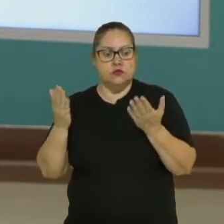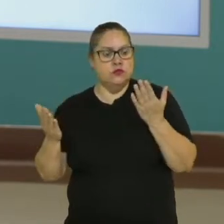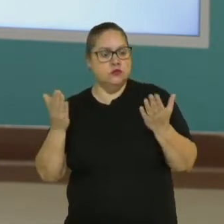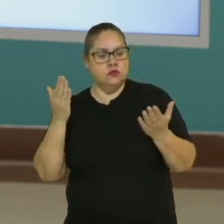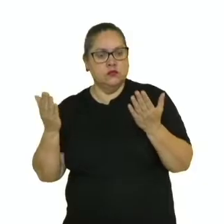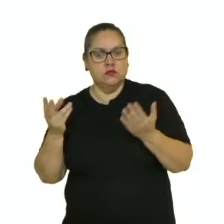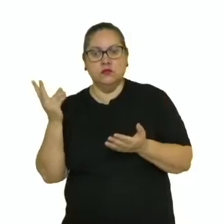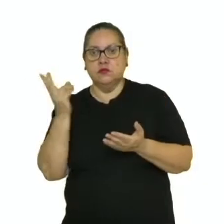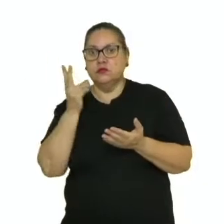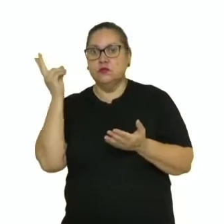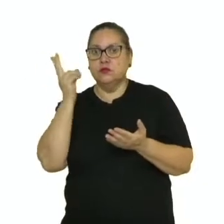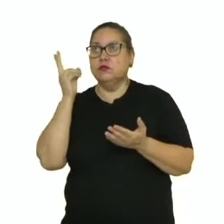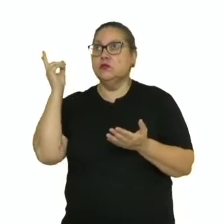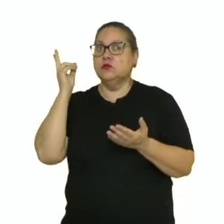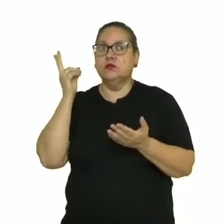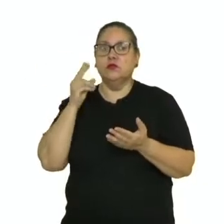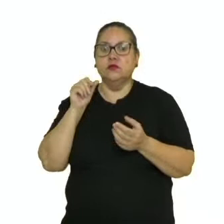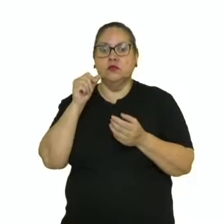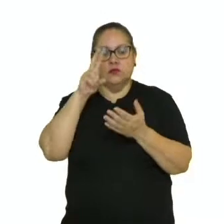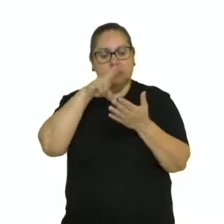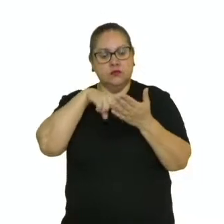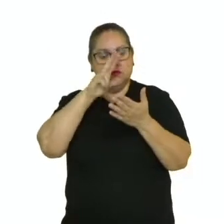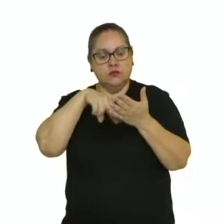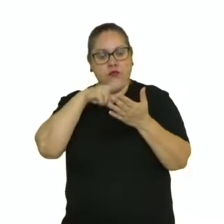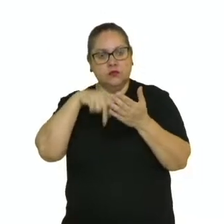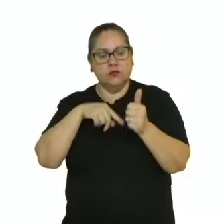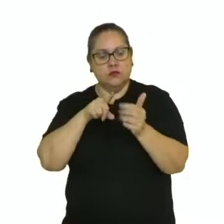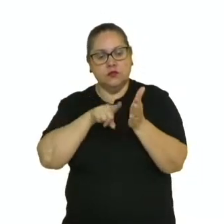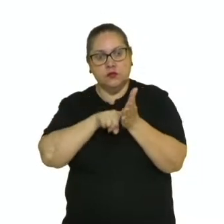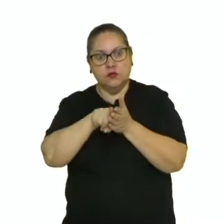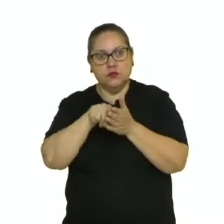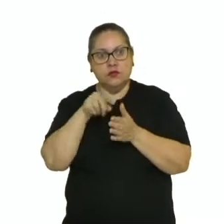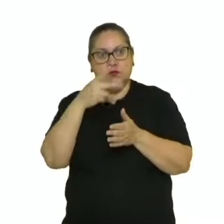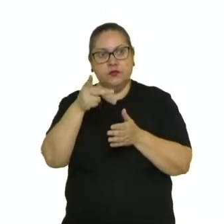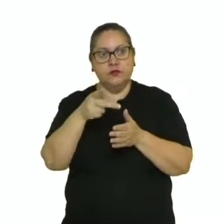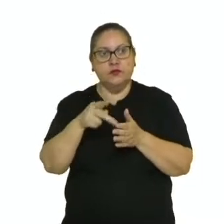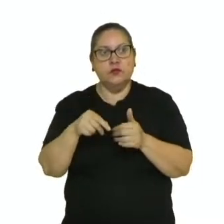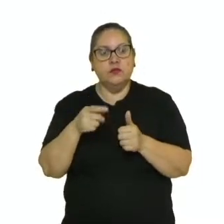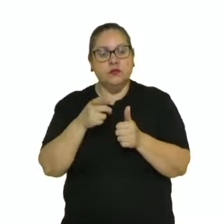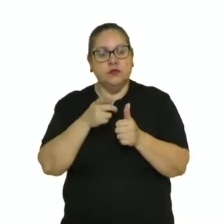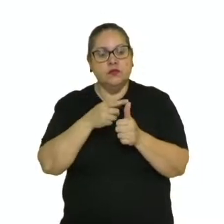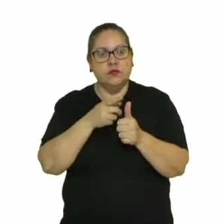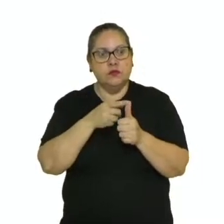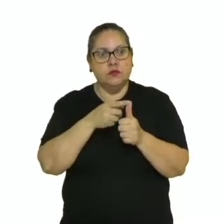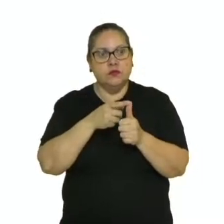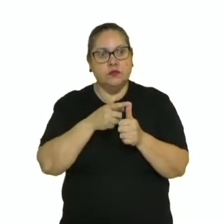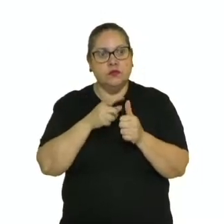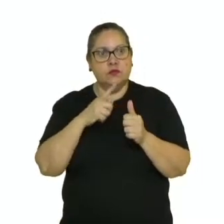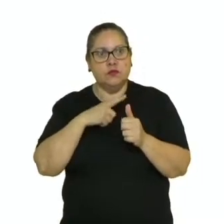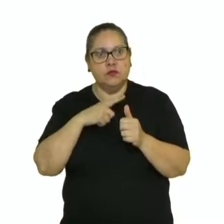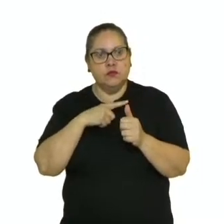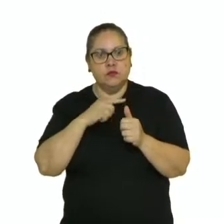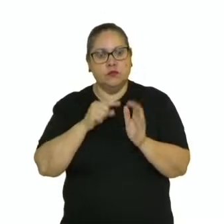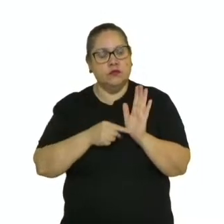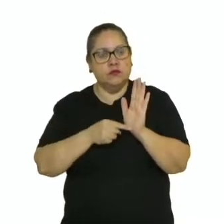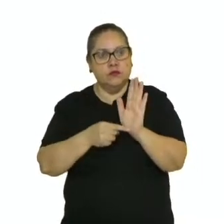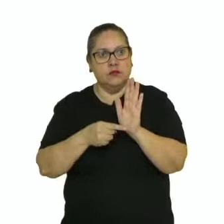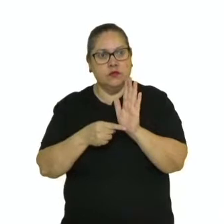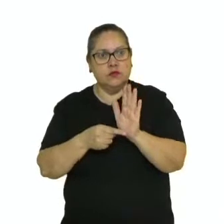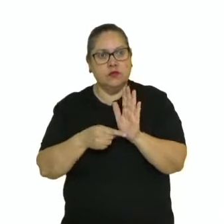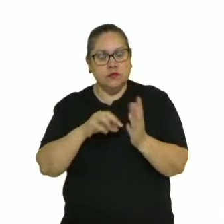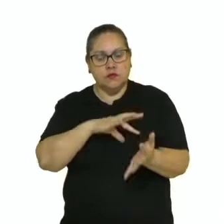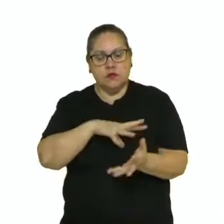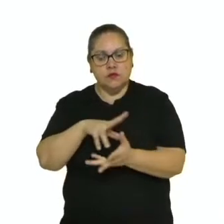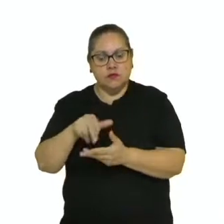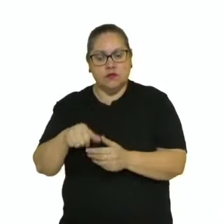essas duas imagens enquanto eu faço a leitura da pergunta para você. Na primeira, temos uma representação da